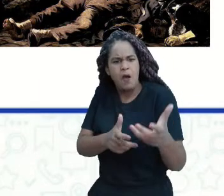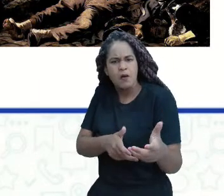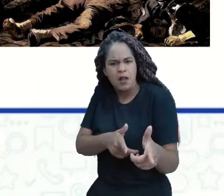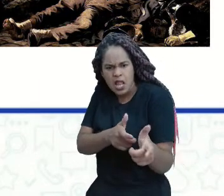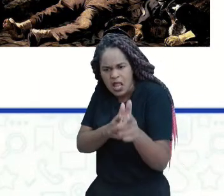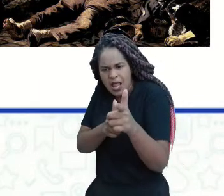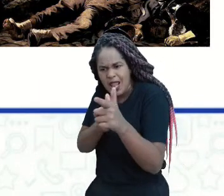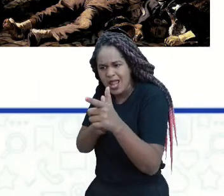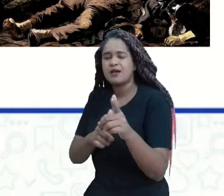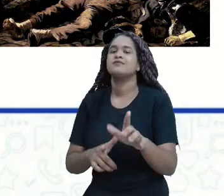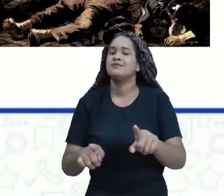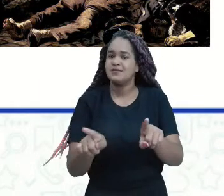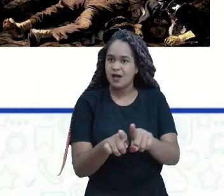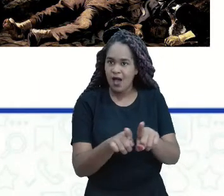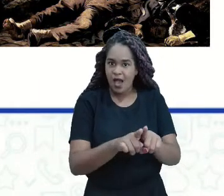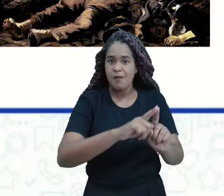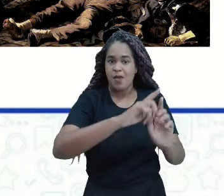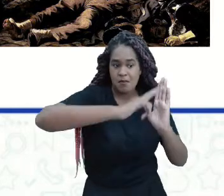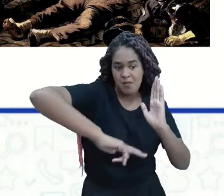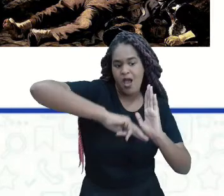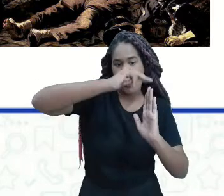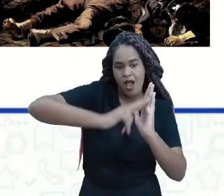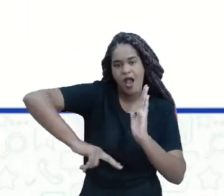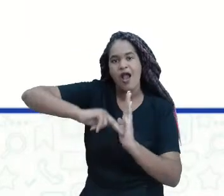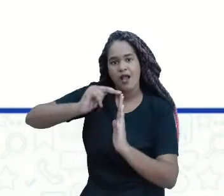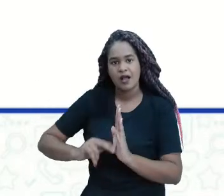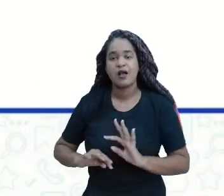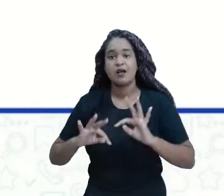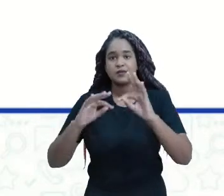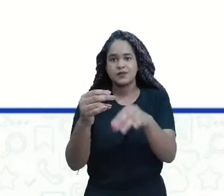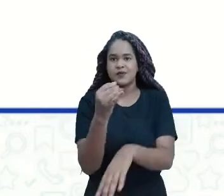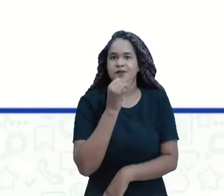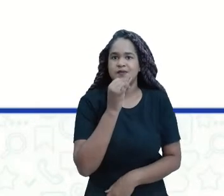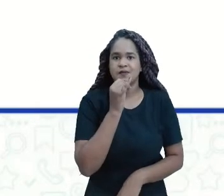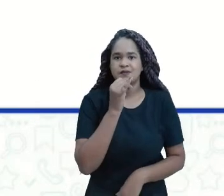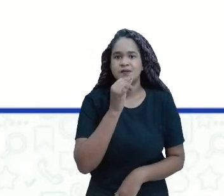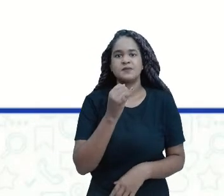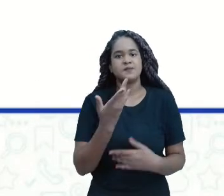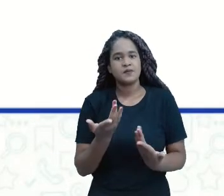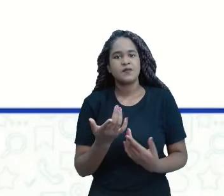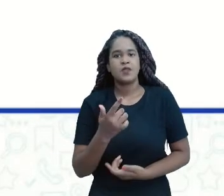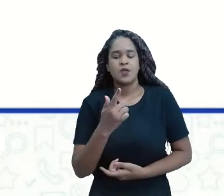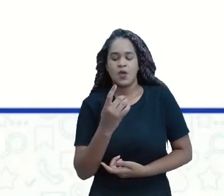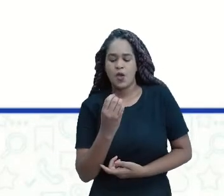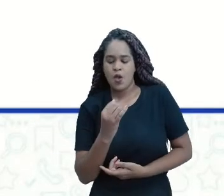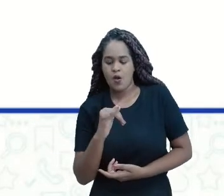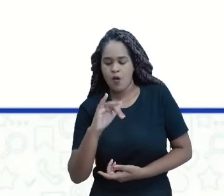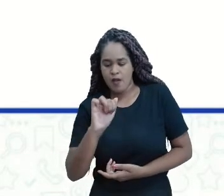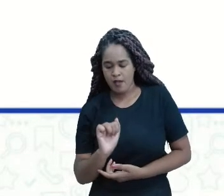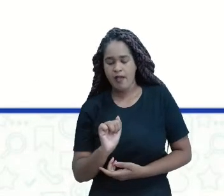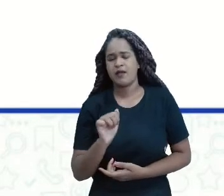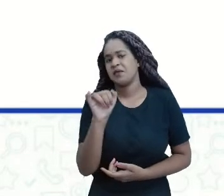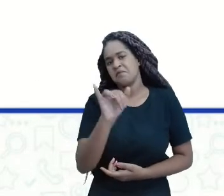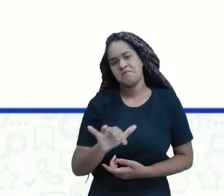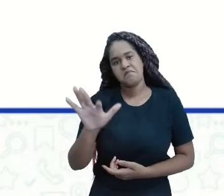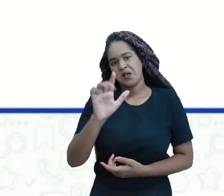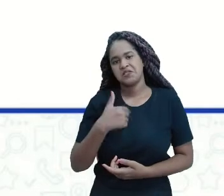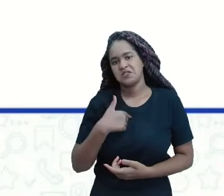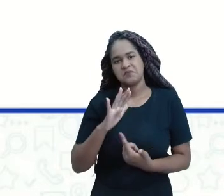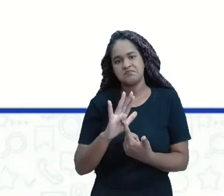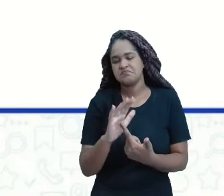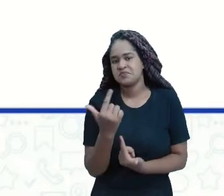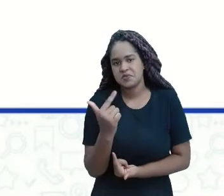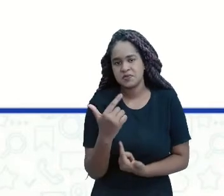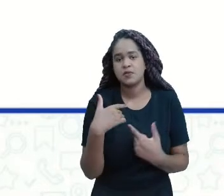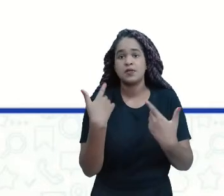fuzilamento, né? Cenas de fuzilamento. Então, assim, como o Goya, infelizmente eu não tenho essa imagem para mostrar a vocês. Então, e esse